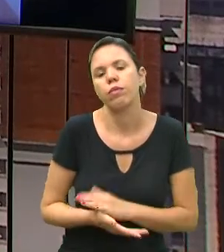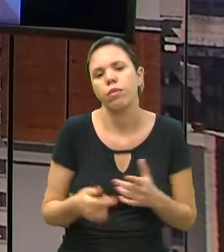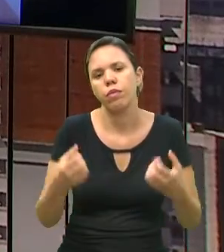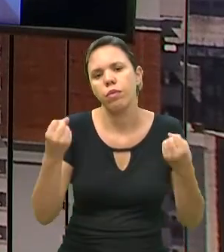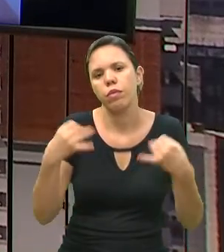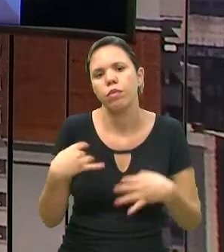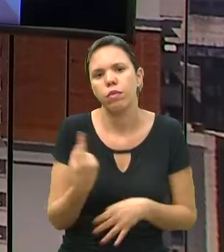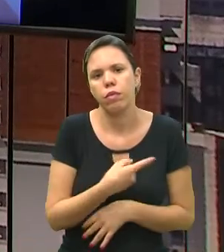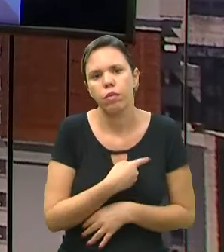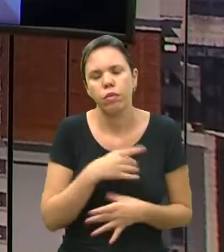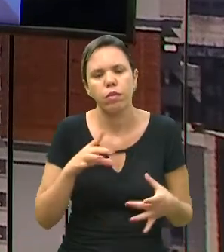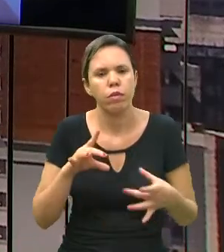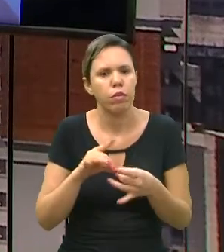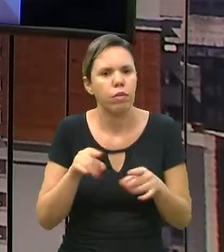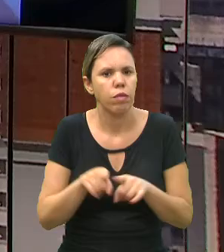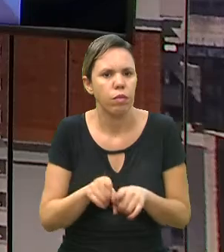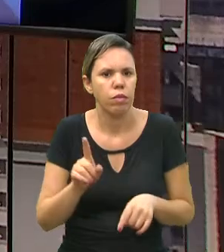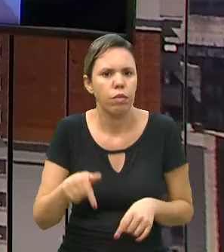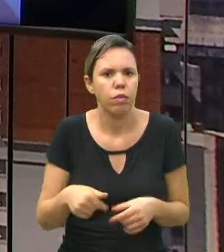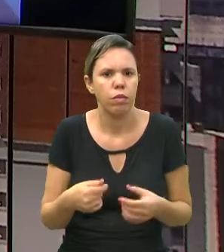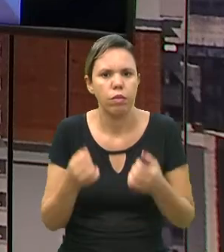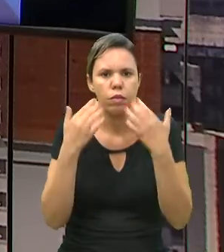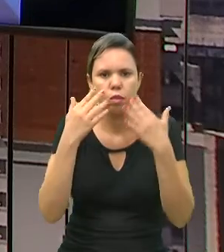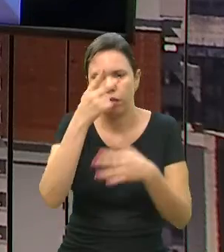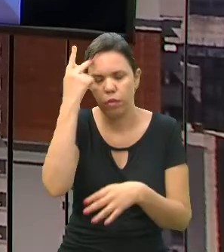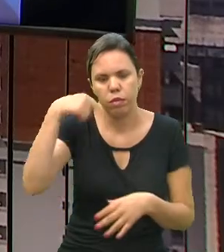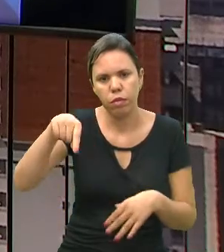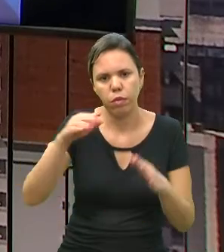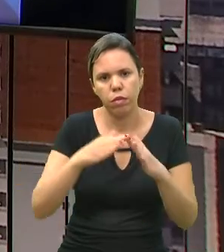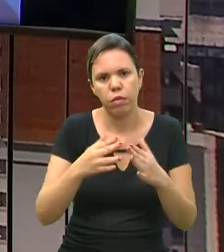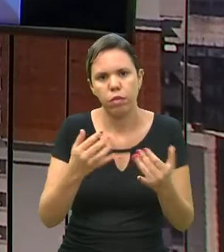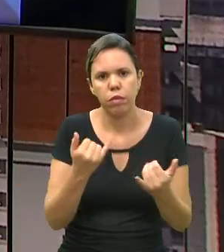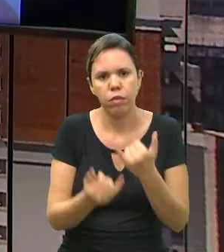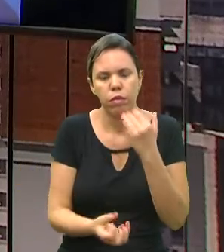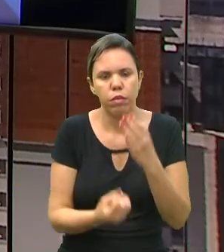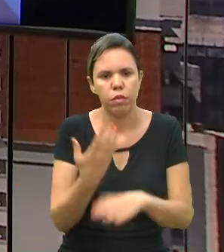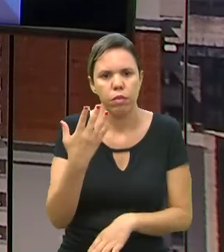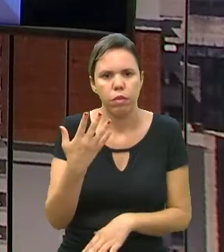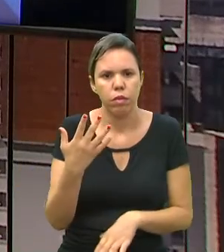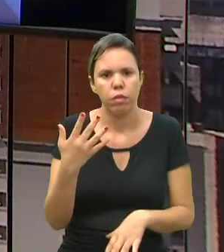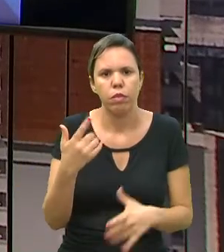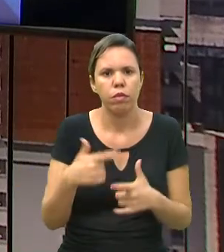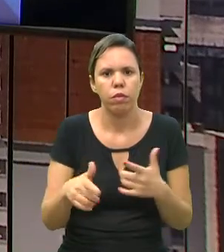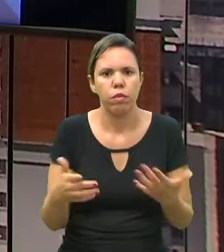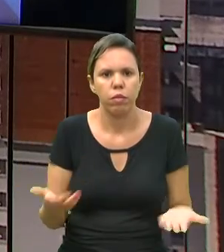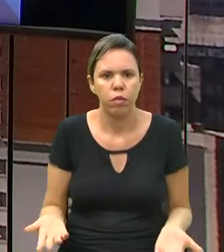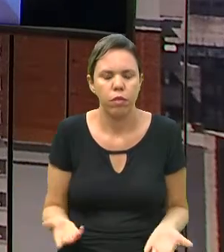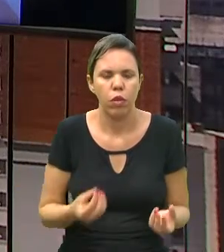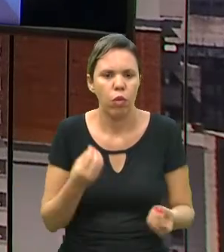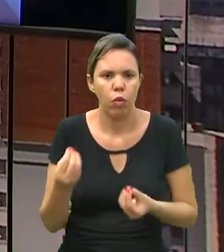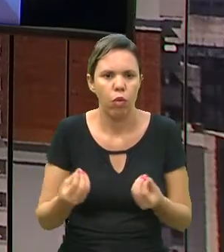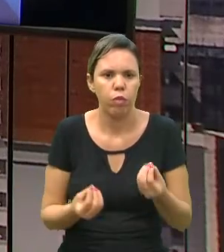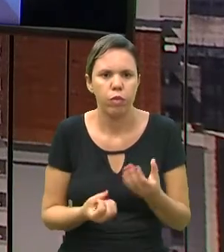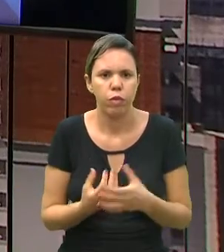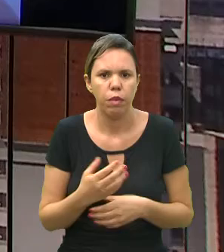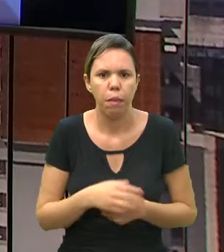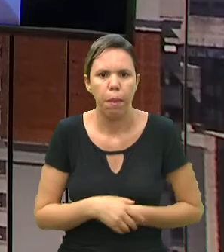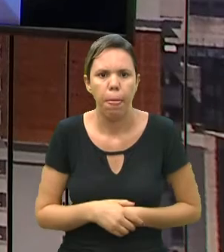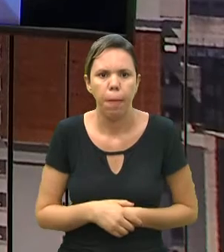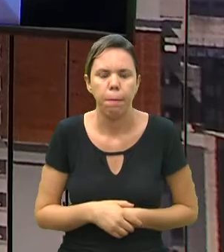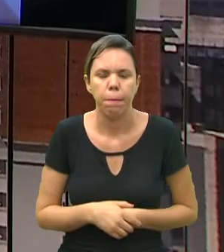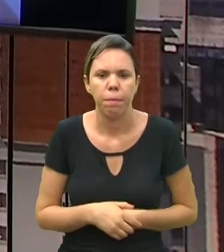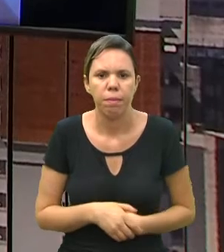zoonoses. Explica pra gente qual que é a relação, porque, né, para o público que está em casa pode parecer tão abstrato, né? Como se dá